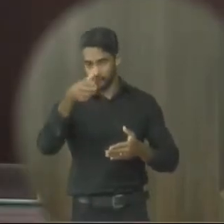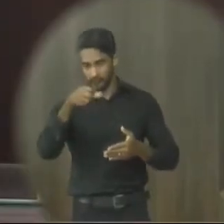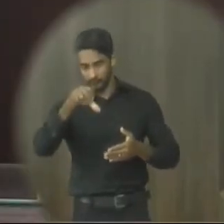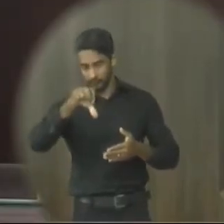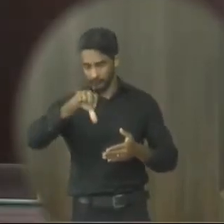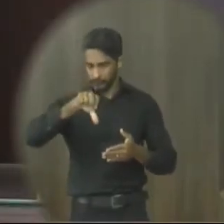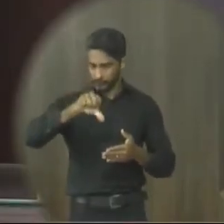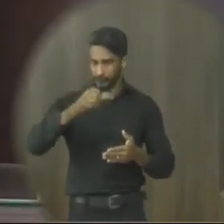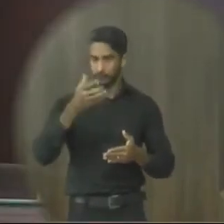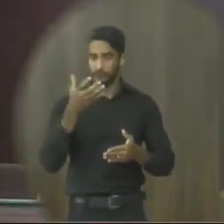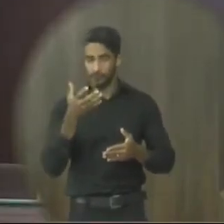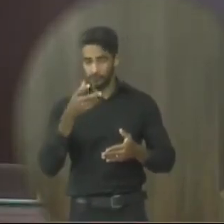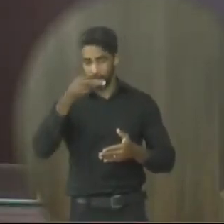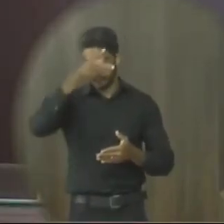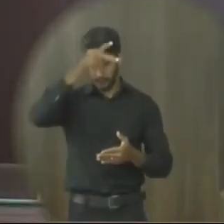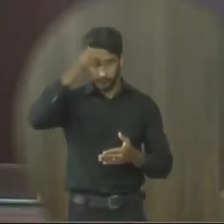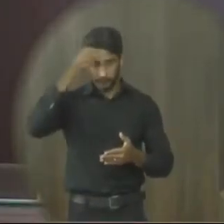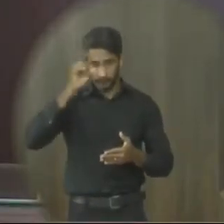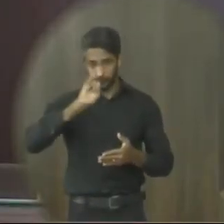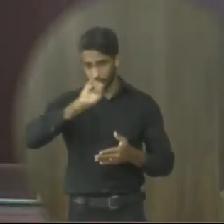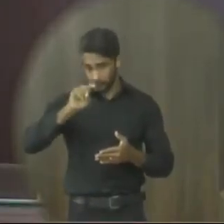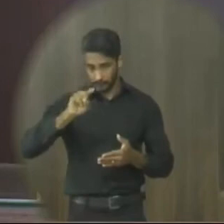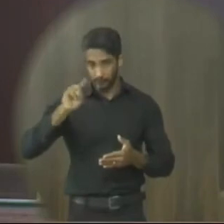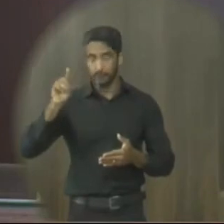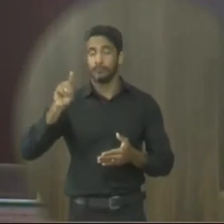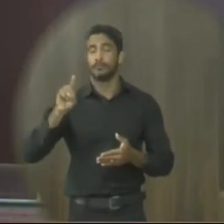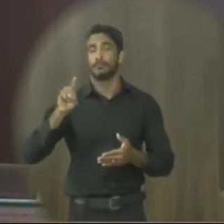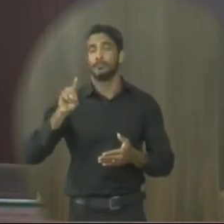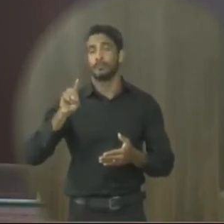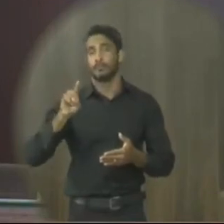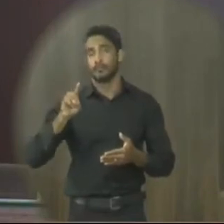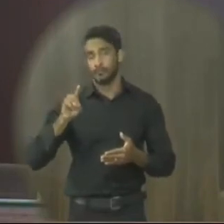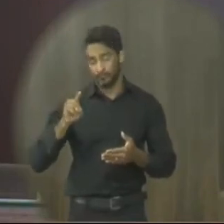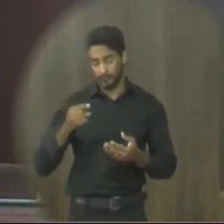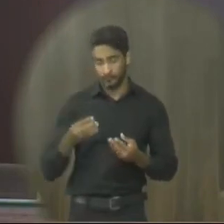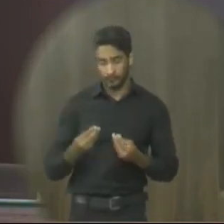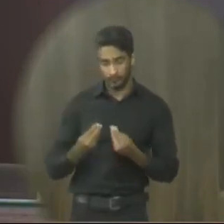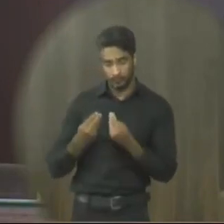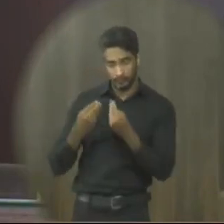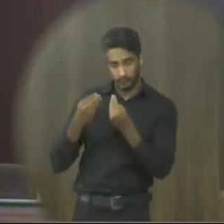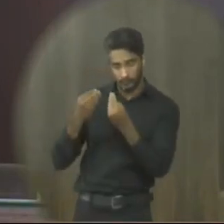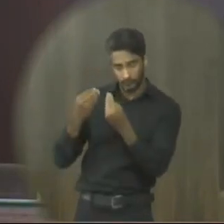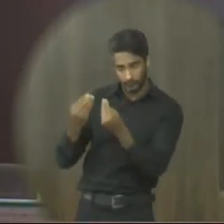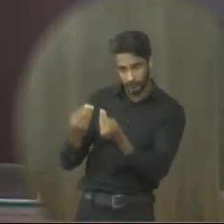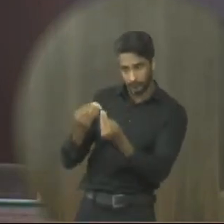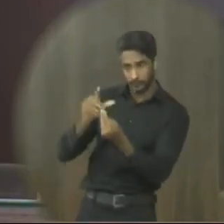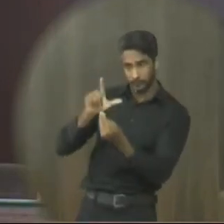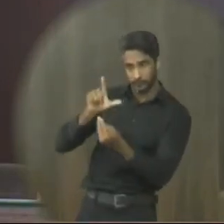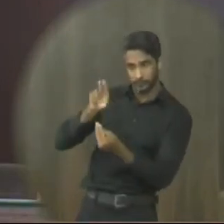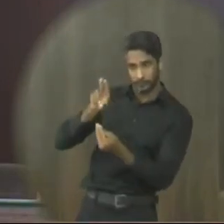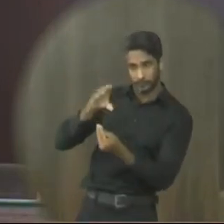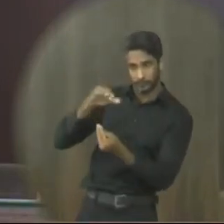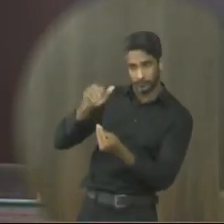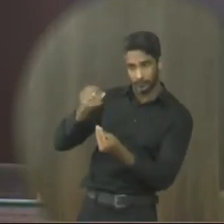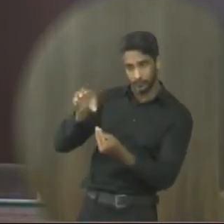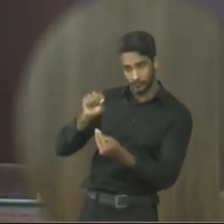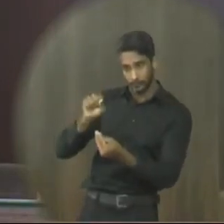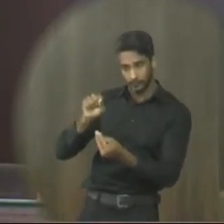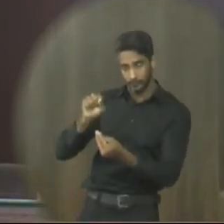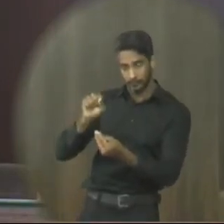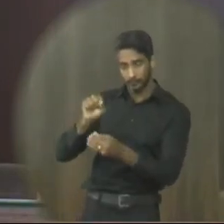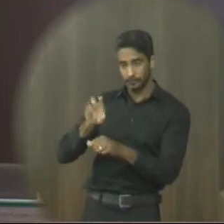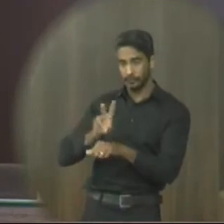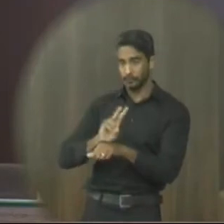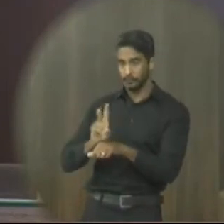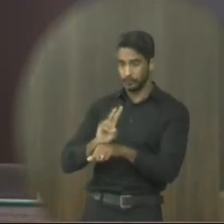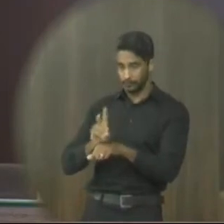059/2022. Requeiro ao senhor prefeito José Aparecido Mendes Santos que seja solicitado ao senhor Lucas Fernandes, gerente do setor